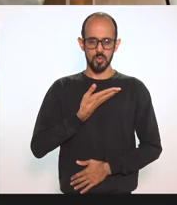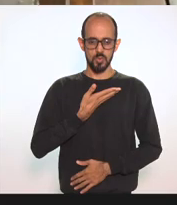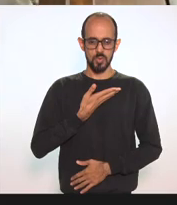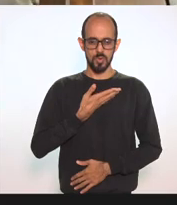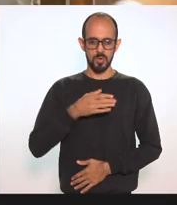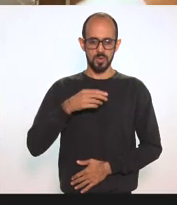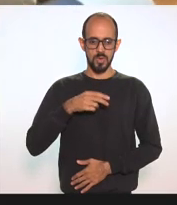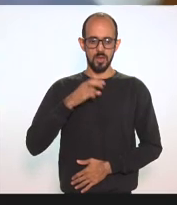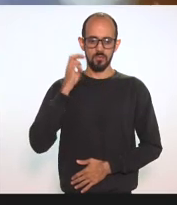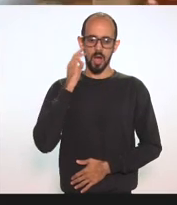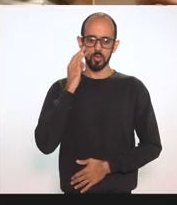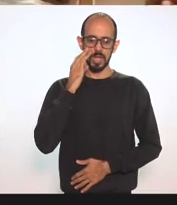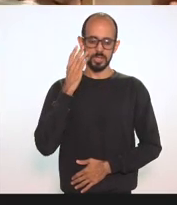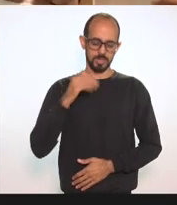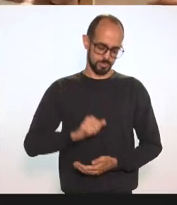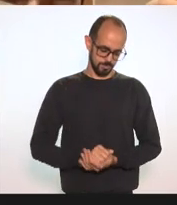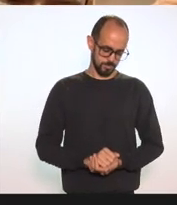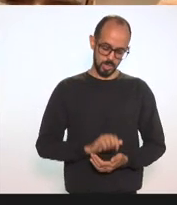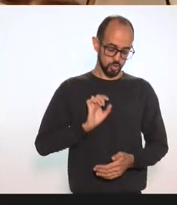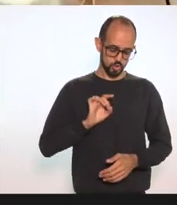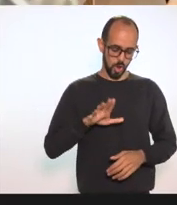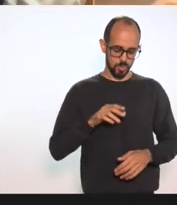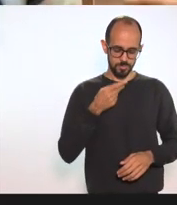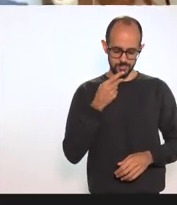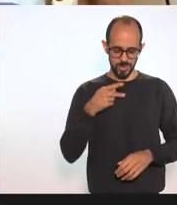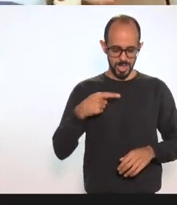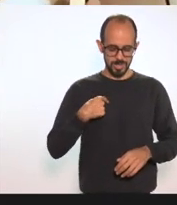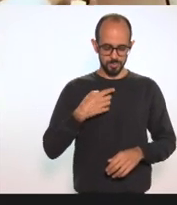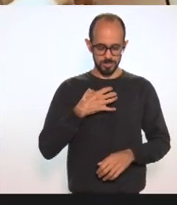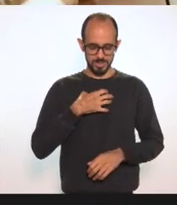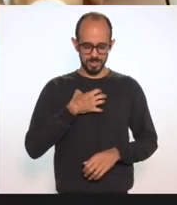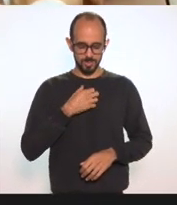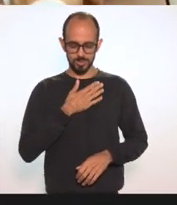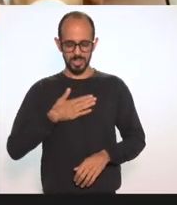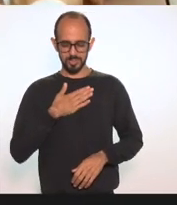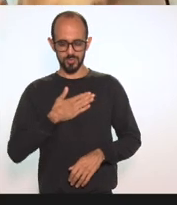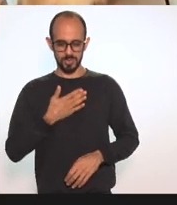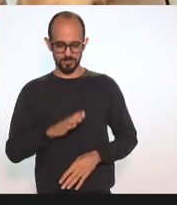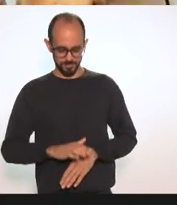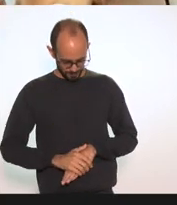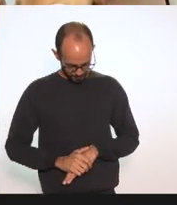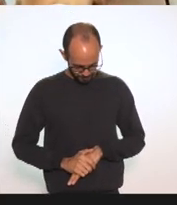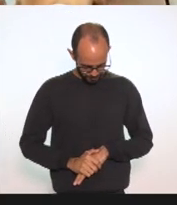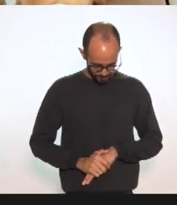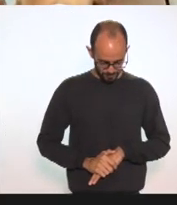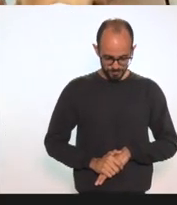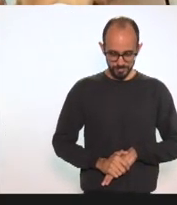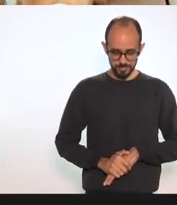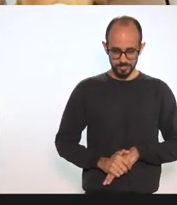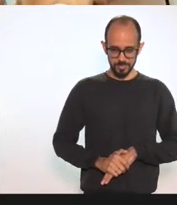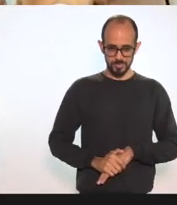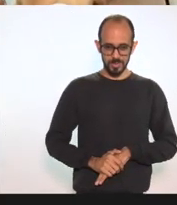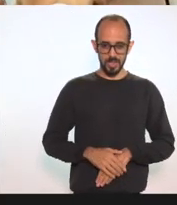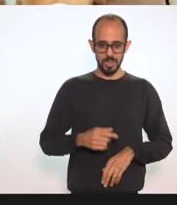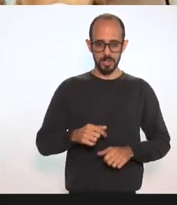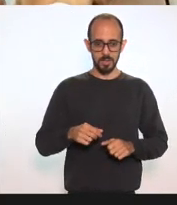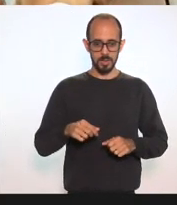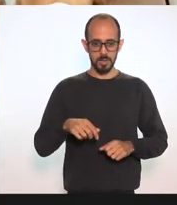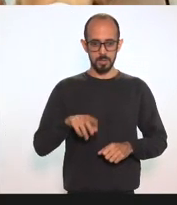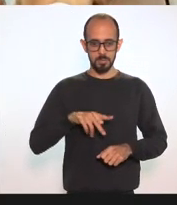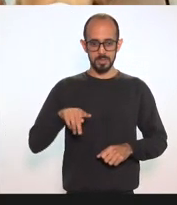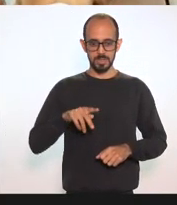Odete Carneiro. Era só isso, porque eu me sinto totalmente contemplado. Presidente, eu gostaria de declarar também. Tá da